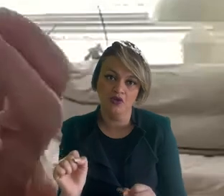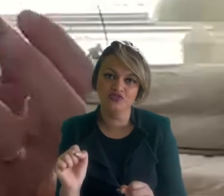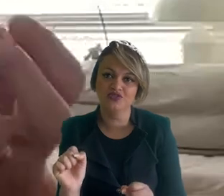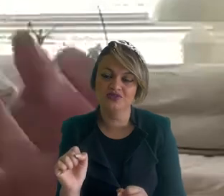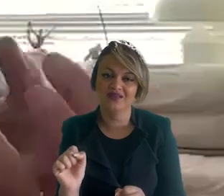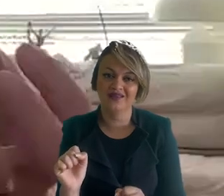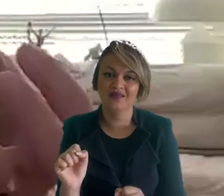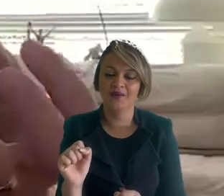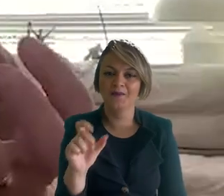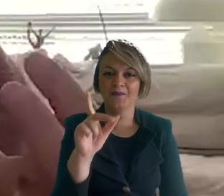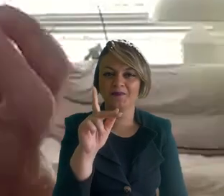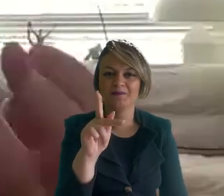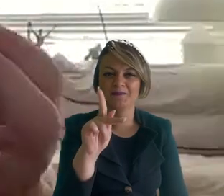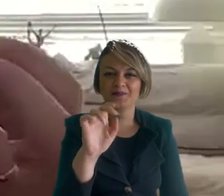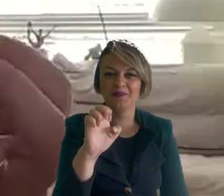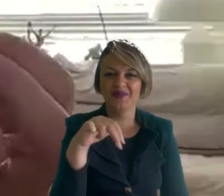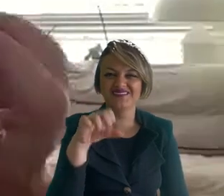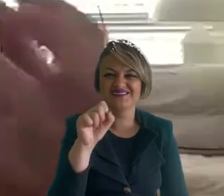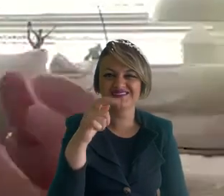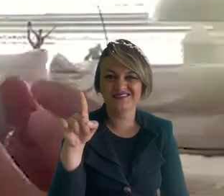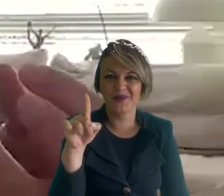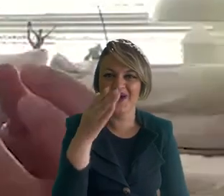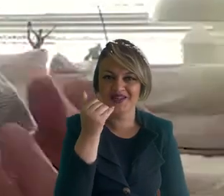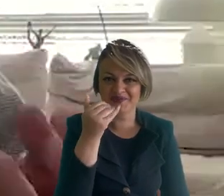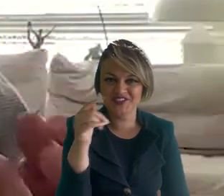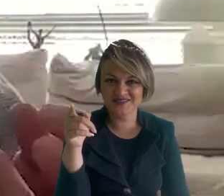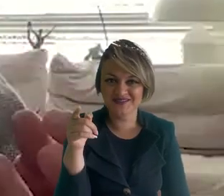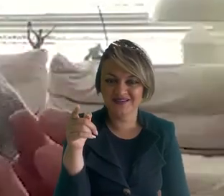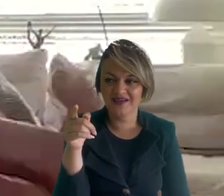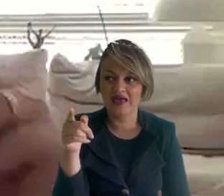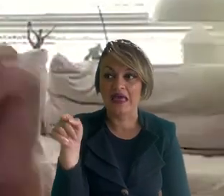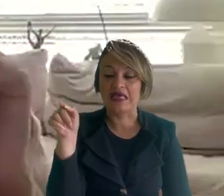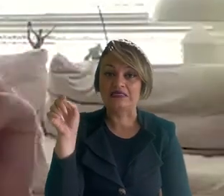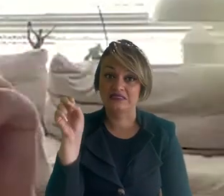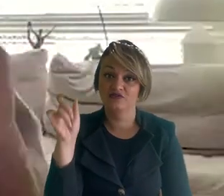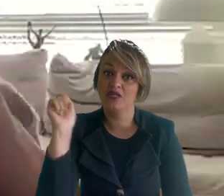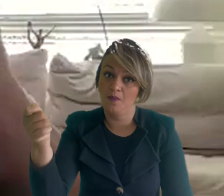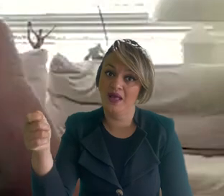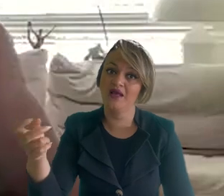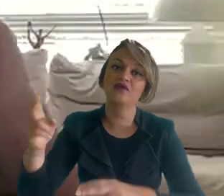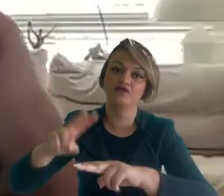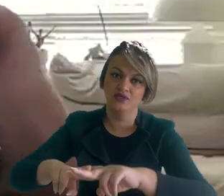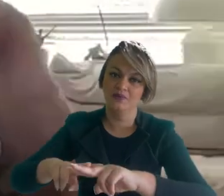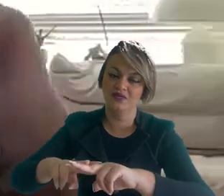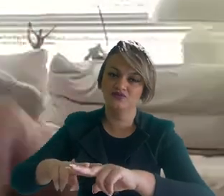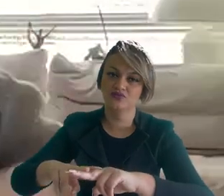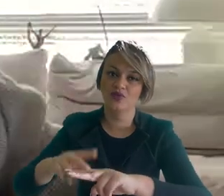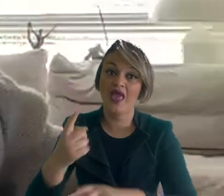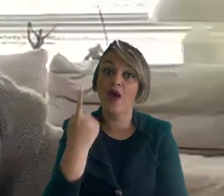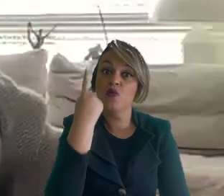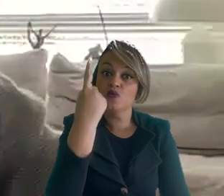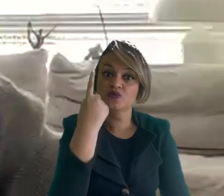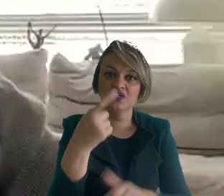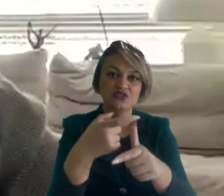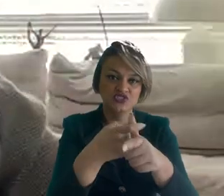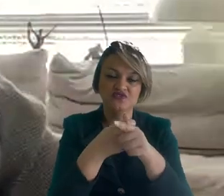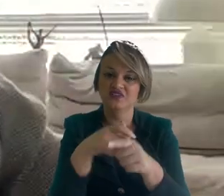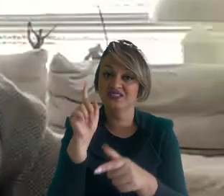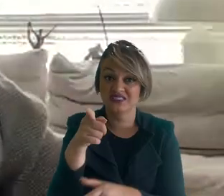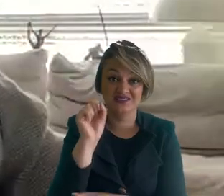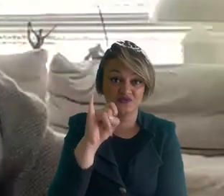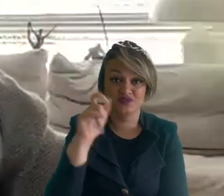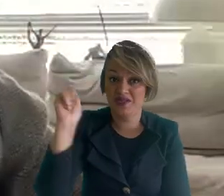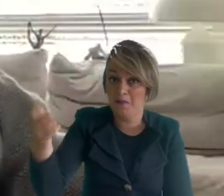desse que não paga pode ser posta em dúvida é o único caso havia um outro que depois